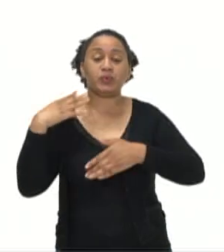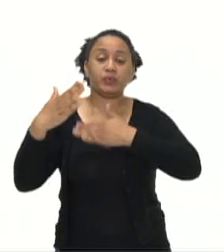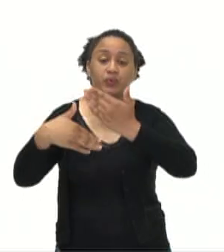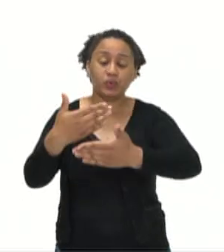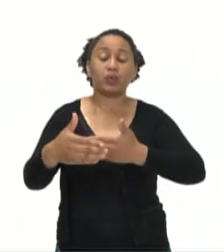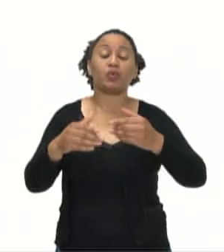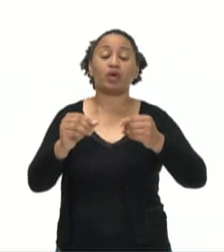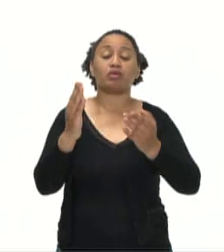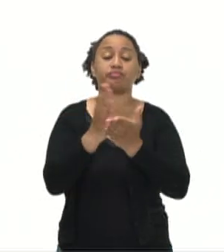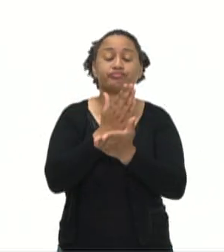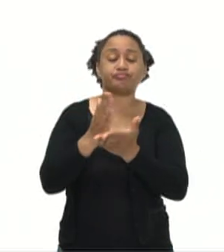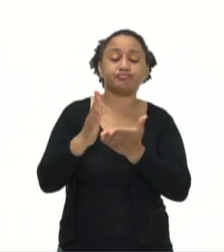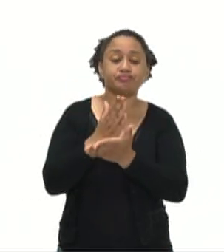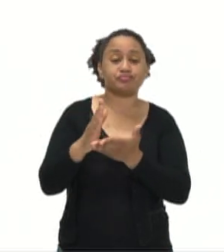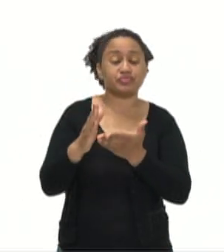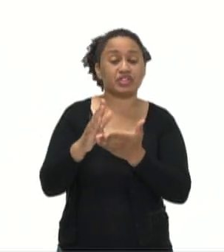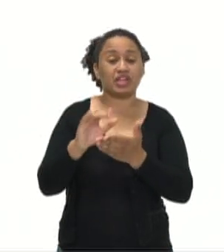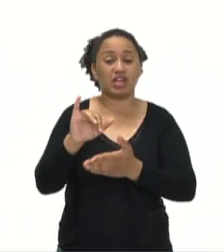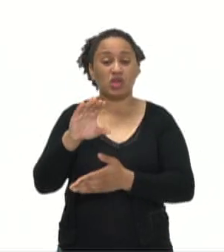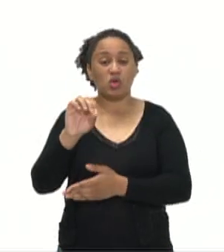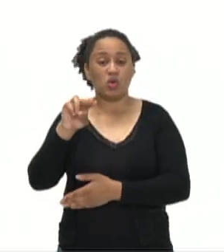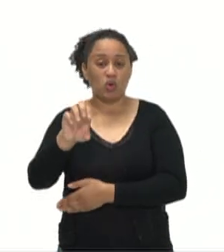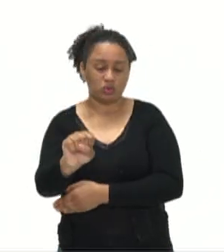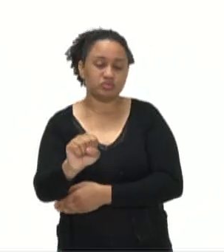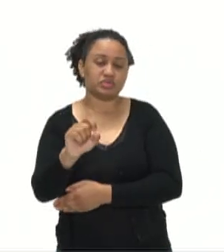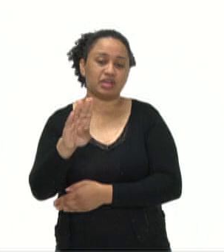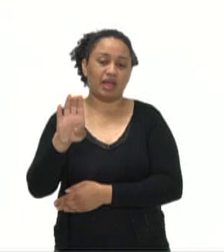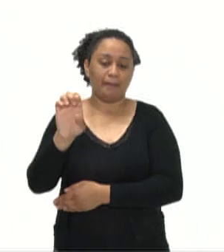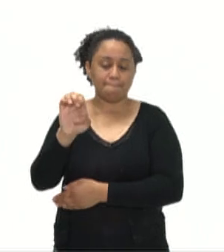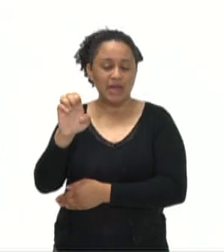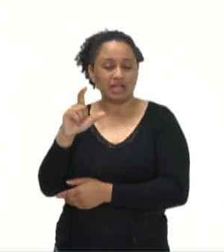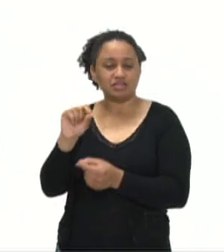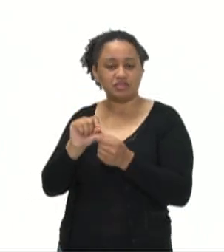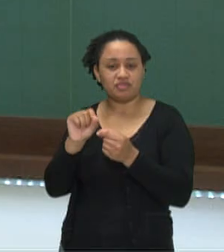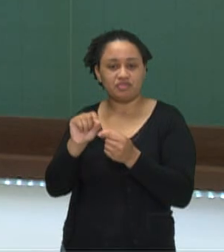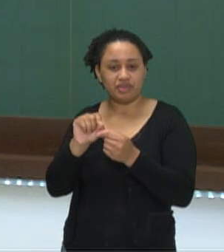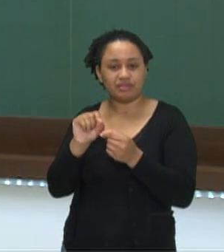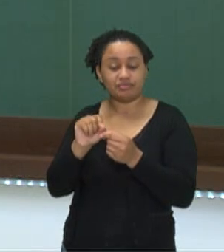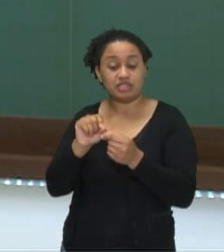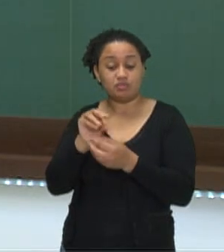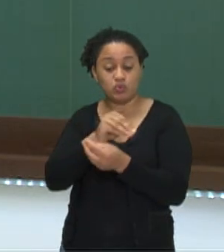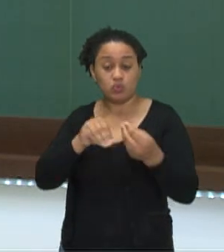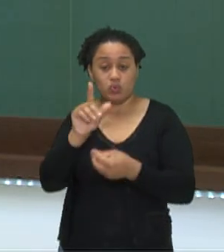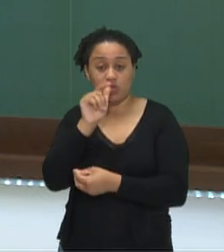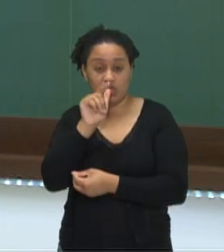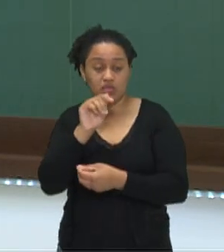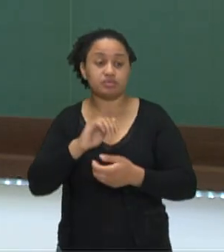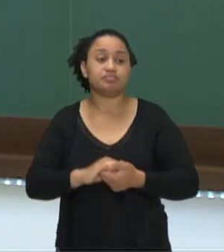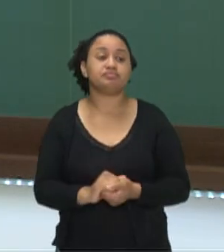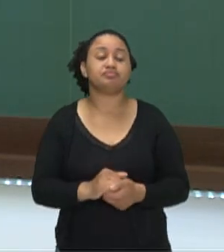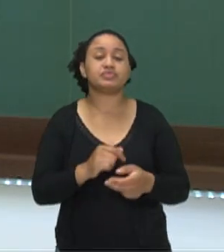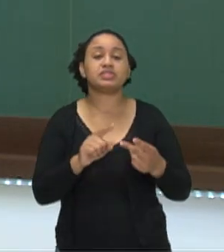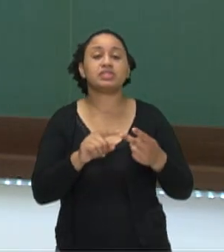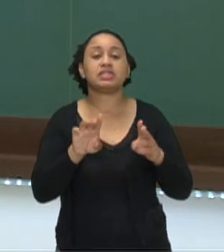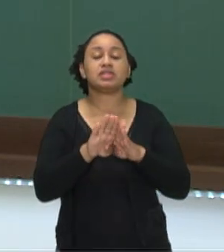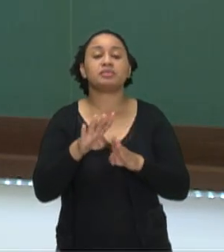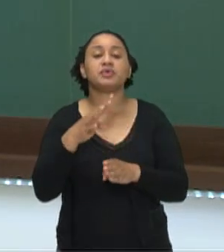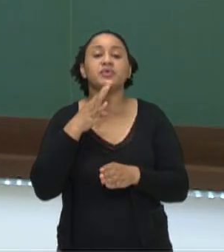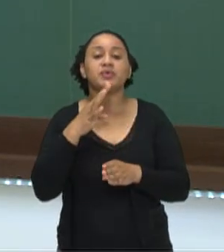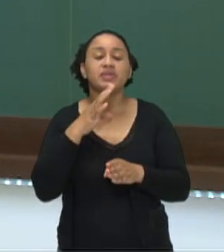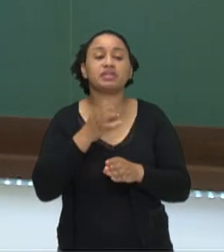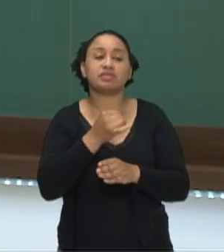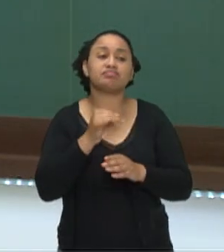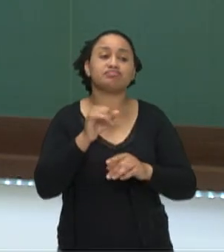de dissociação iônica que as bases realizam quando estão em água. Conhecer substâncias